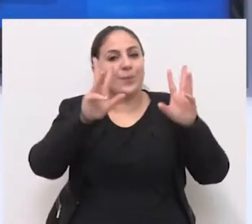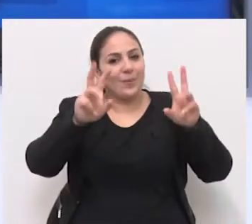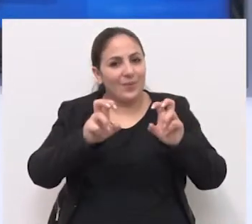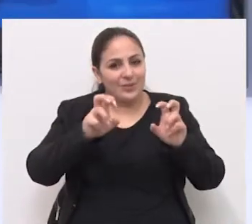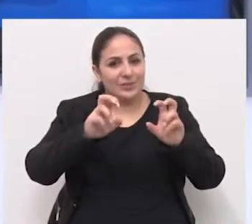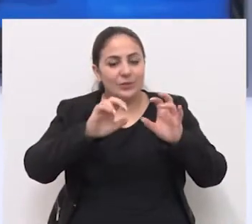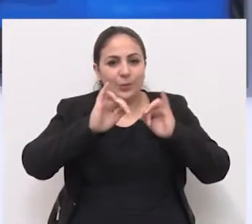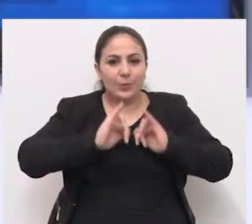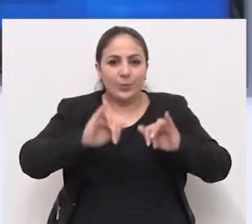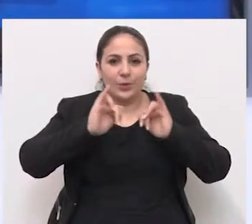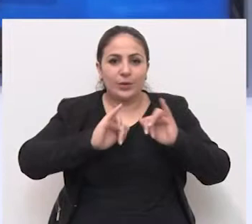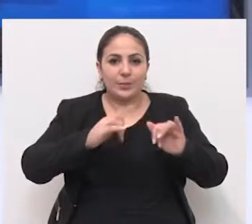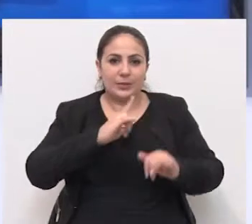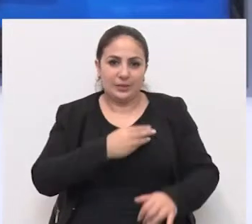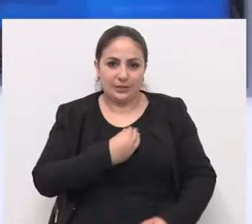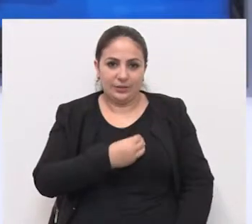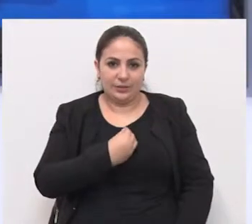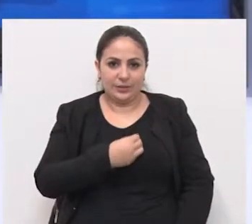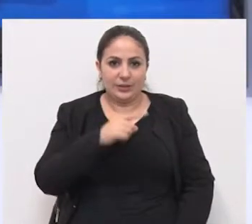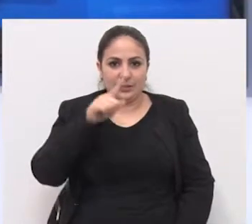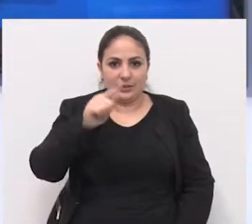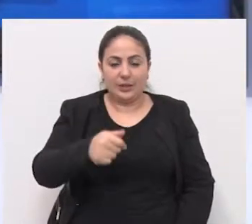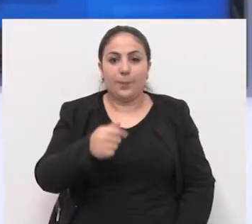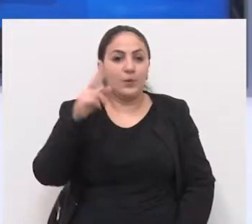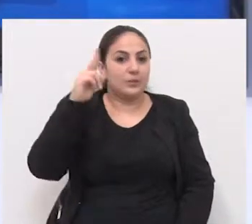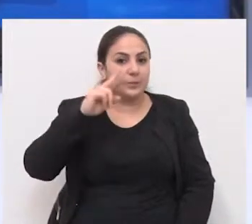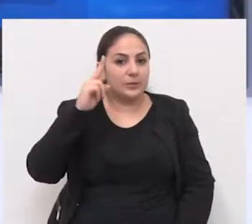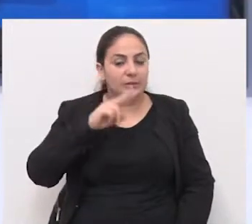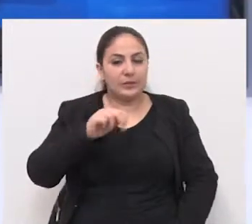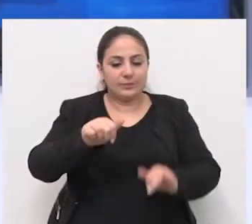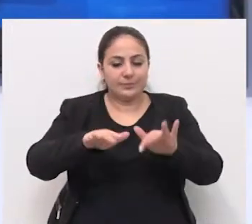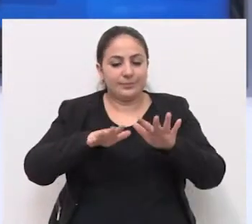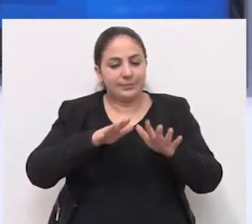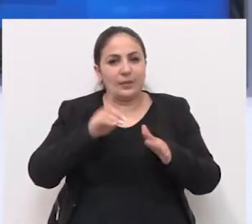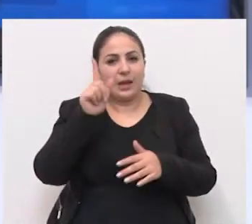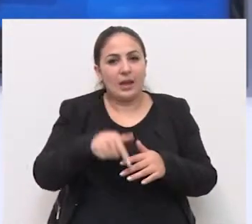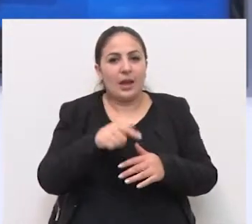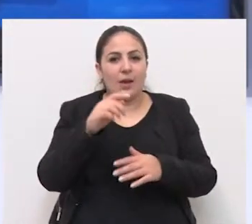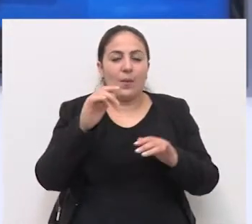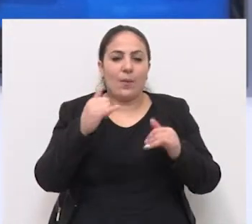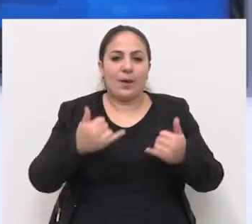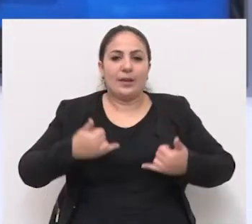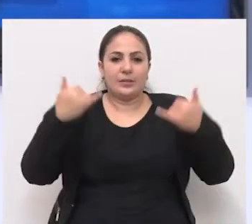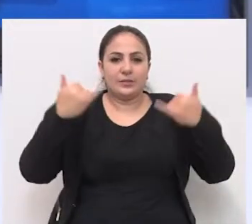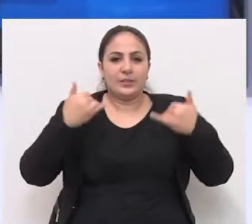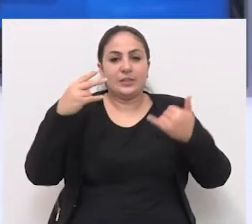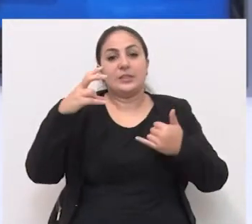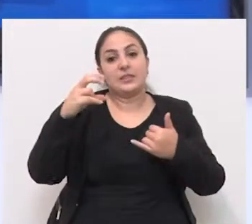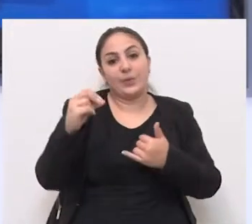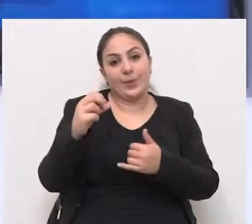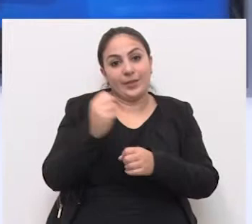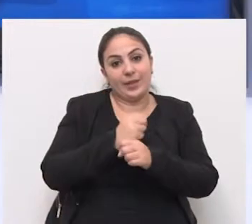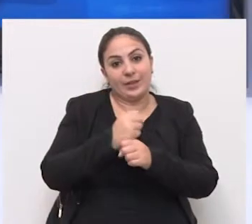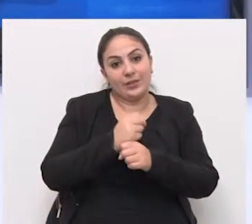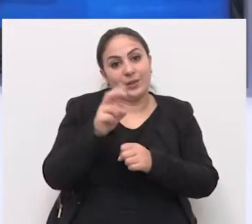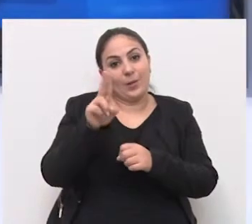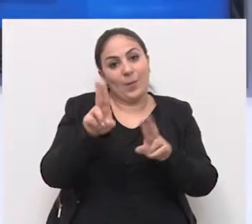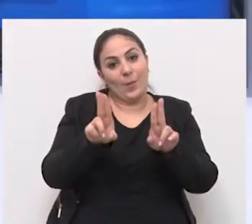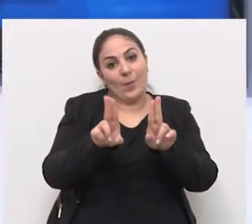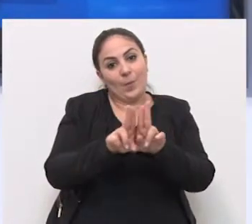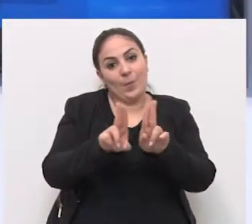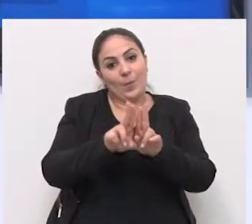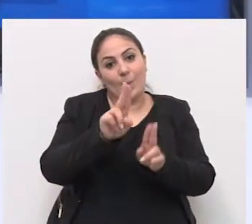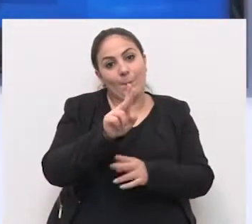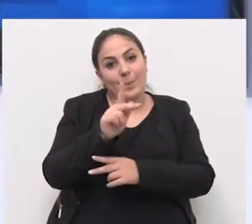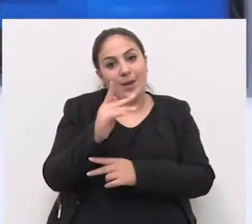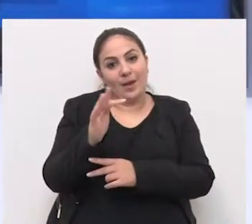literatura local. O assunto do programa que vai ao ar depois da reprise da sessão plenária é o aniversário de 50